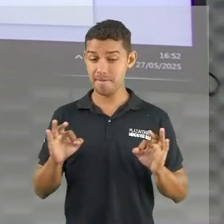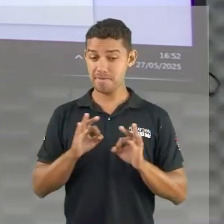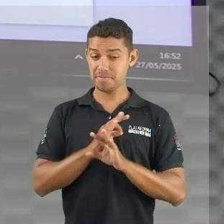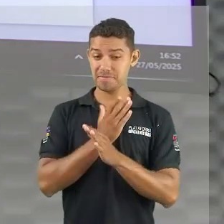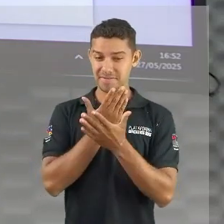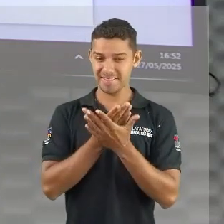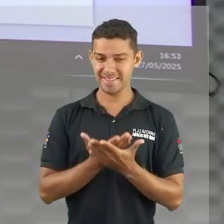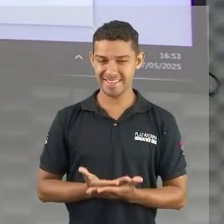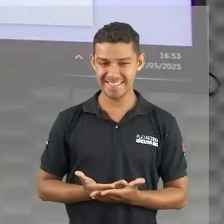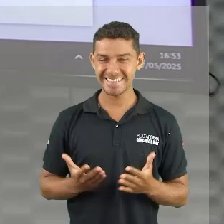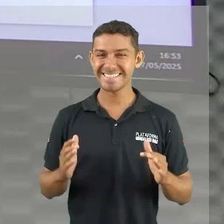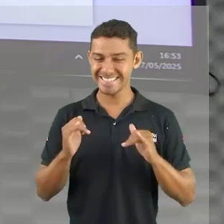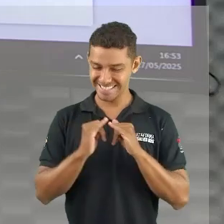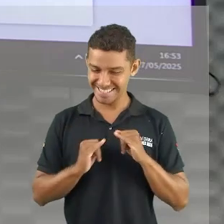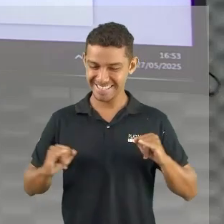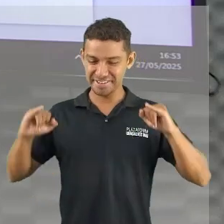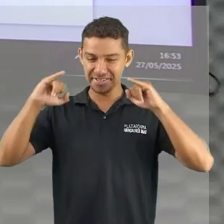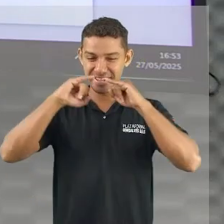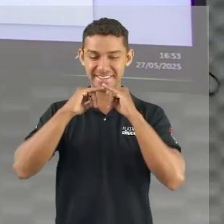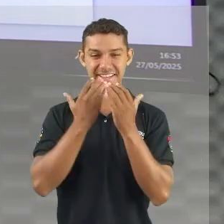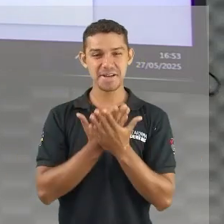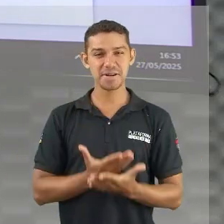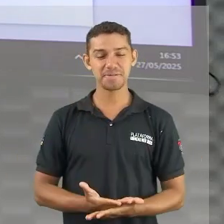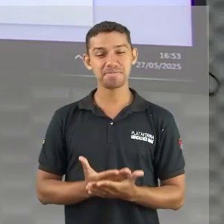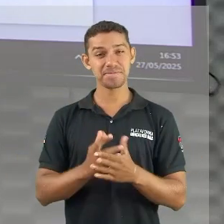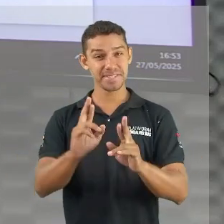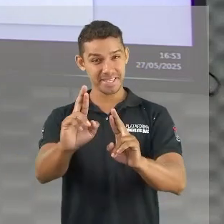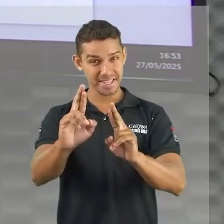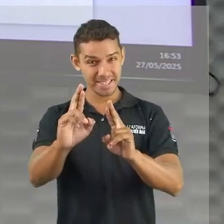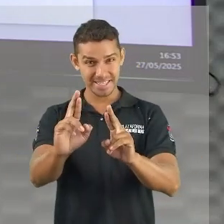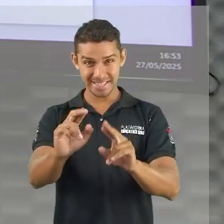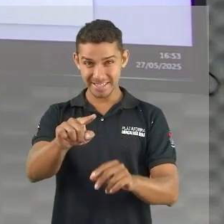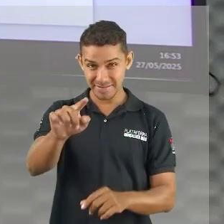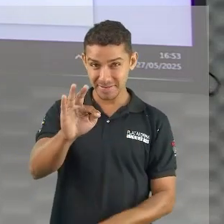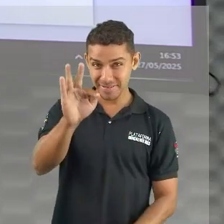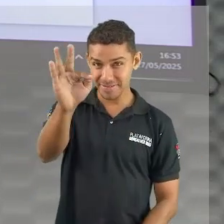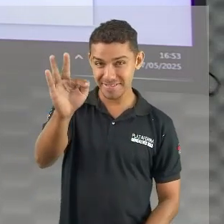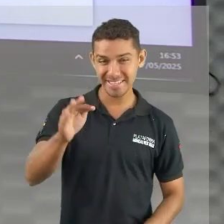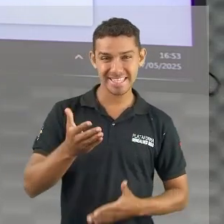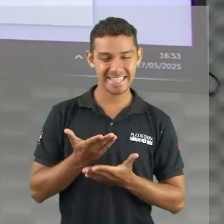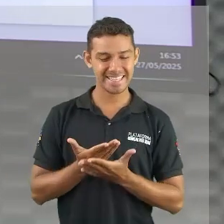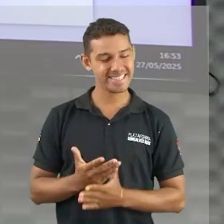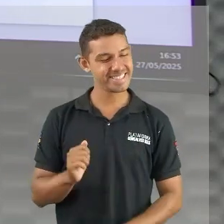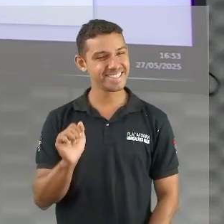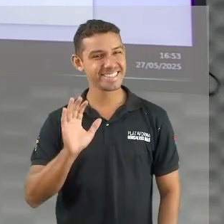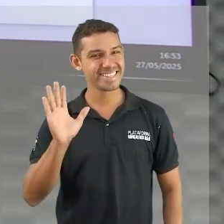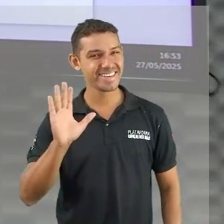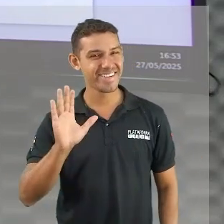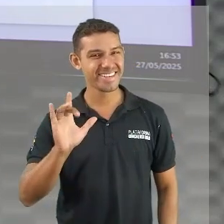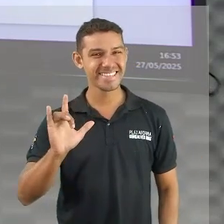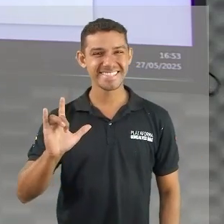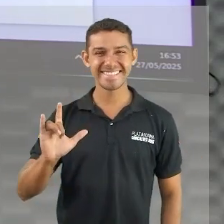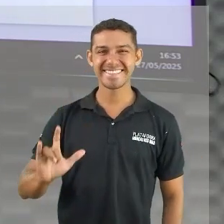agora esse ciclo dessa aula e aguardo vocês para as próximas. Até mais.